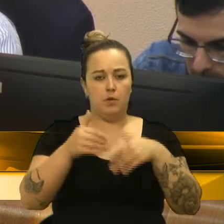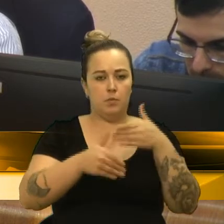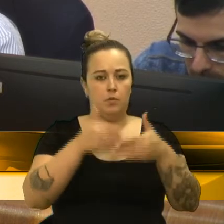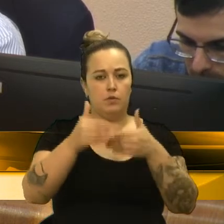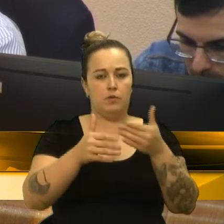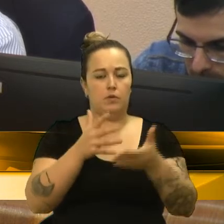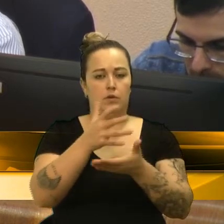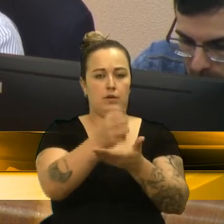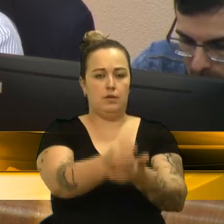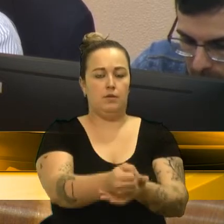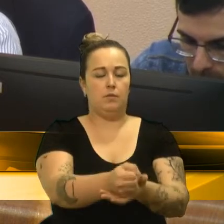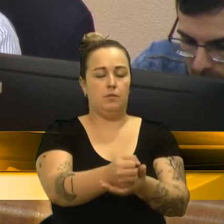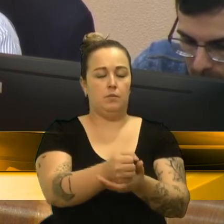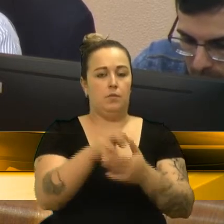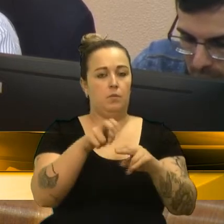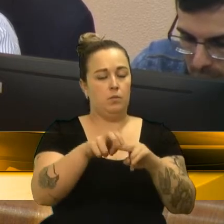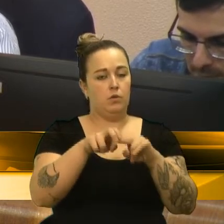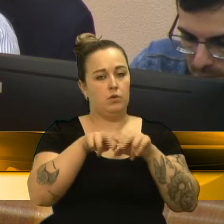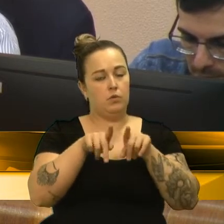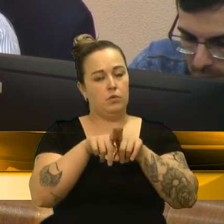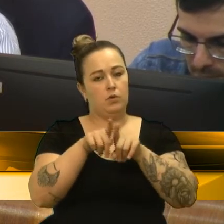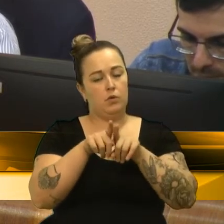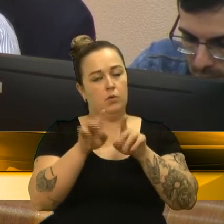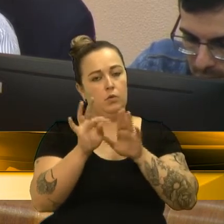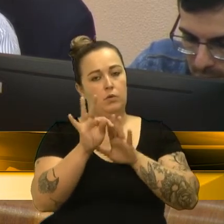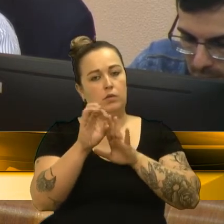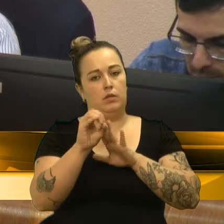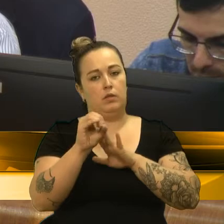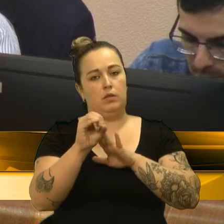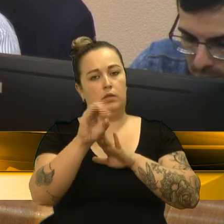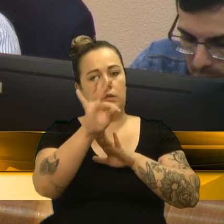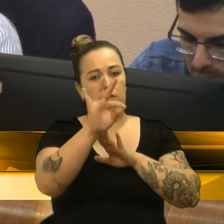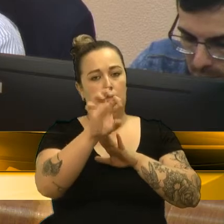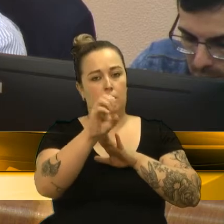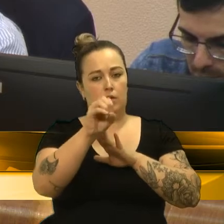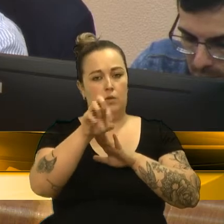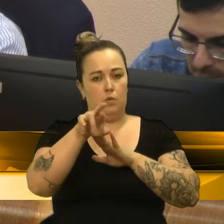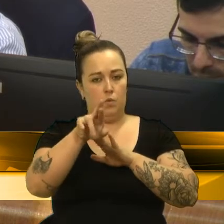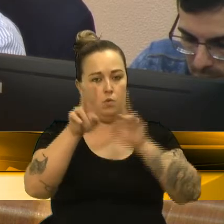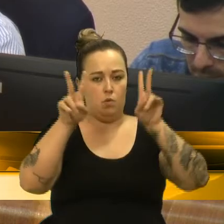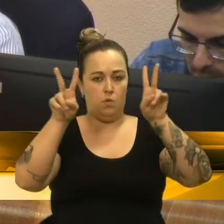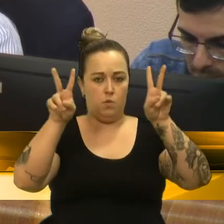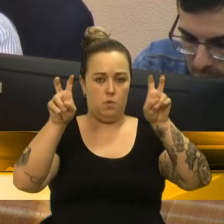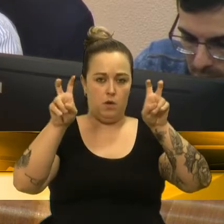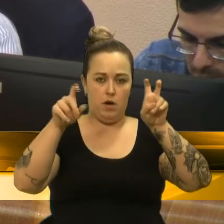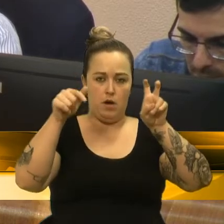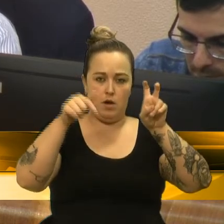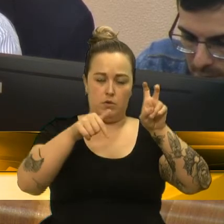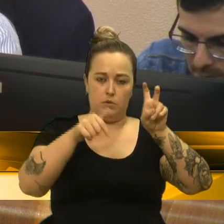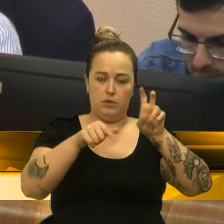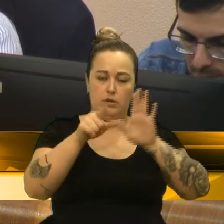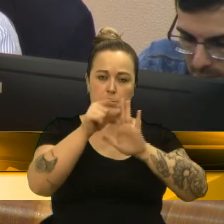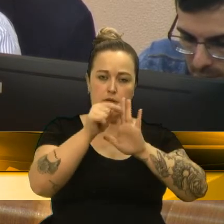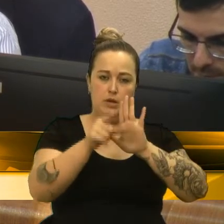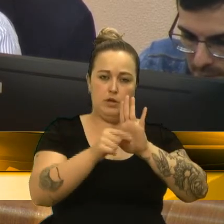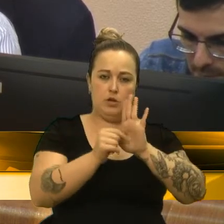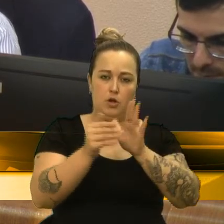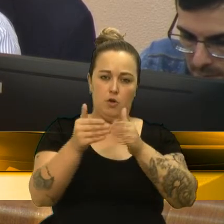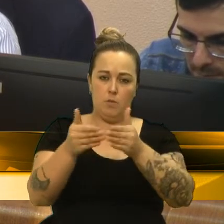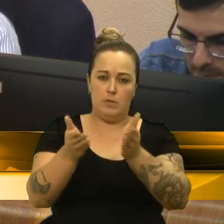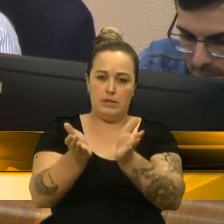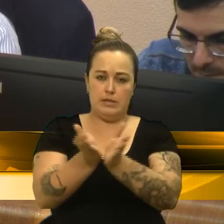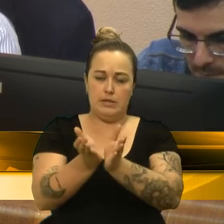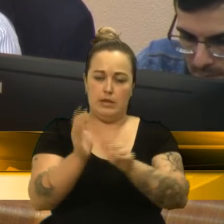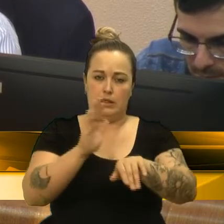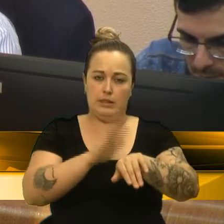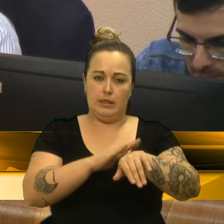processante o teor do que dispõe o artigo 50, 58 e 59, eis que a comissão processante é comissão temporária, previsto no